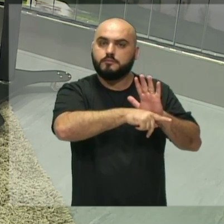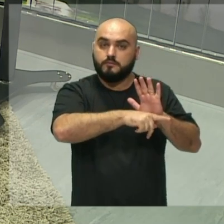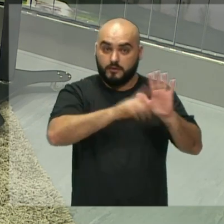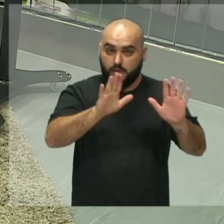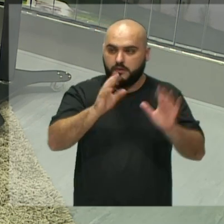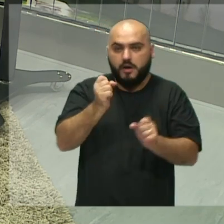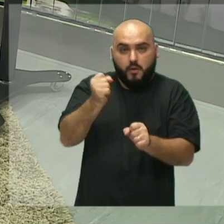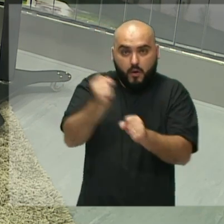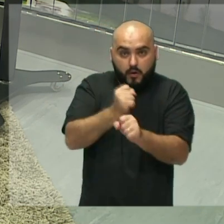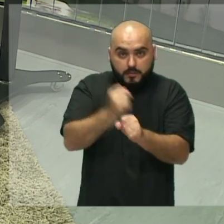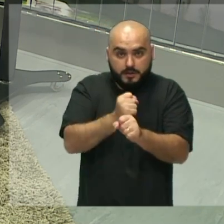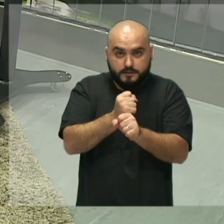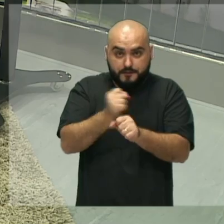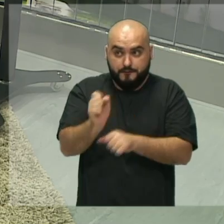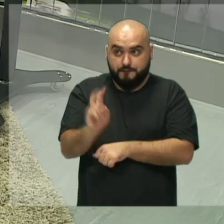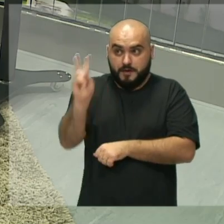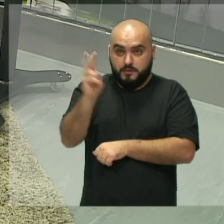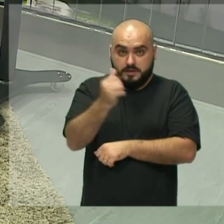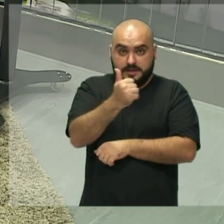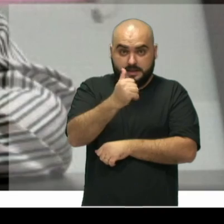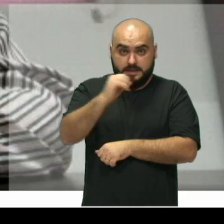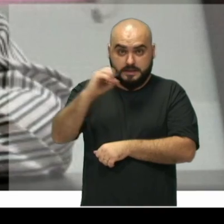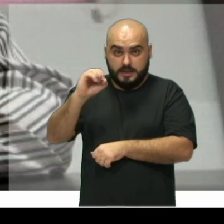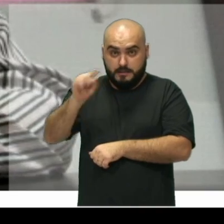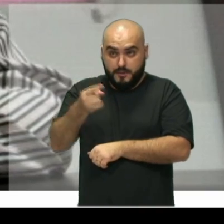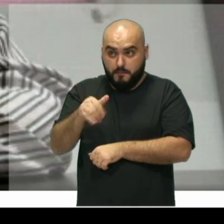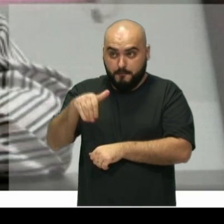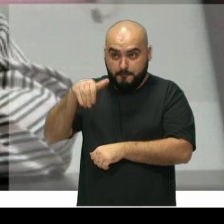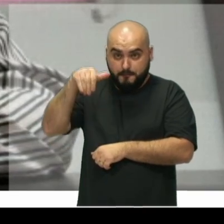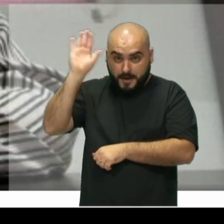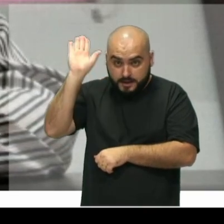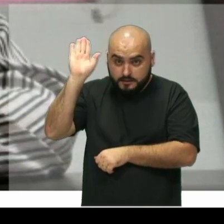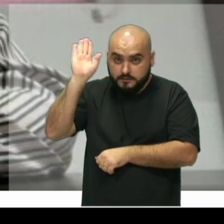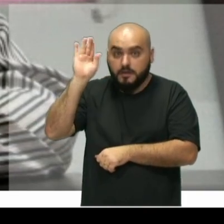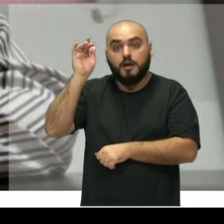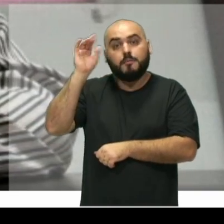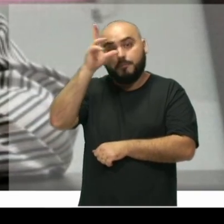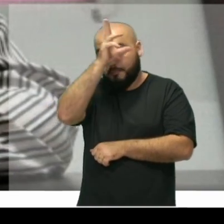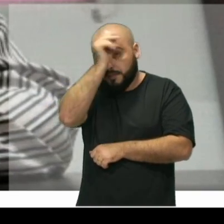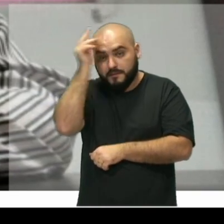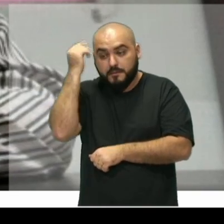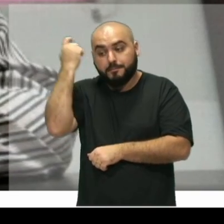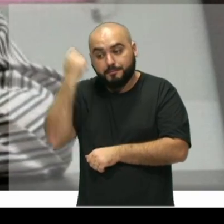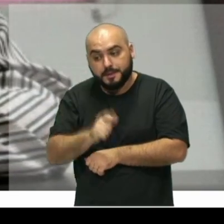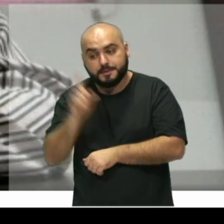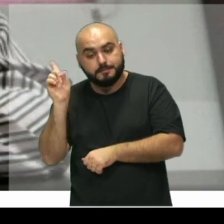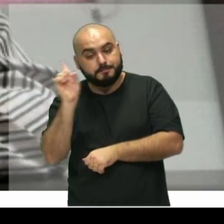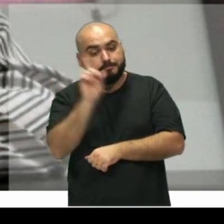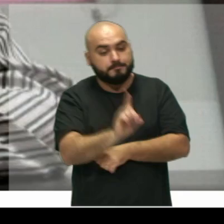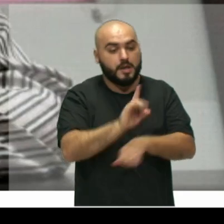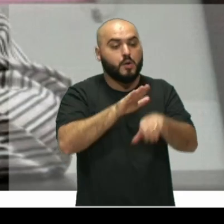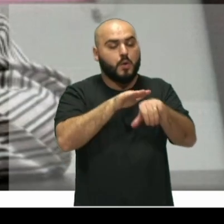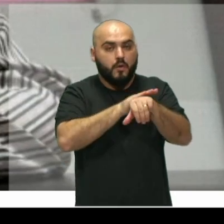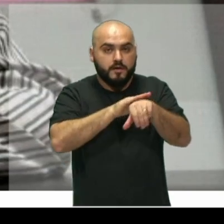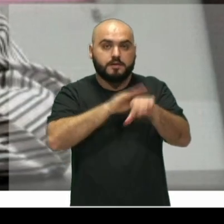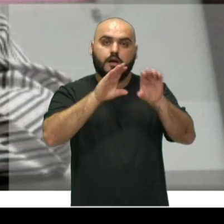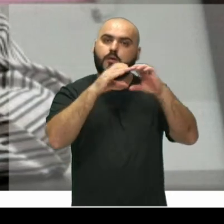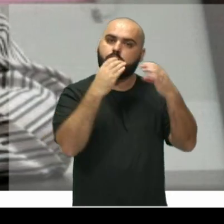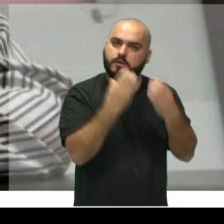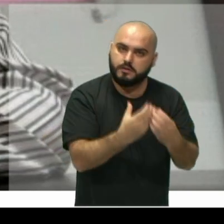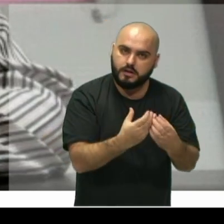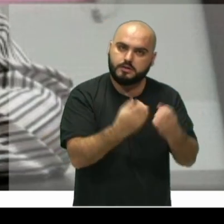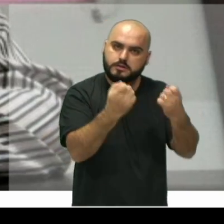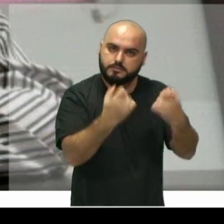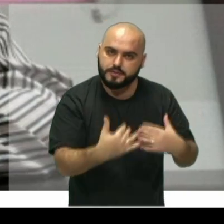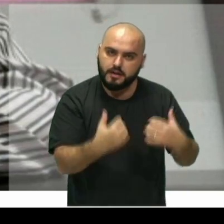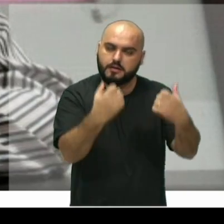R$100 mil, possa estar indo na comunidade, na rua, dialogar com aquelas pessoas, que são as pessoas que são contribuintes, são as pessoas que mantêm a